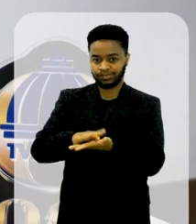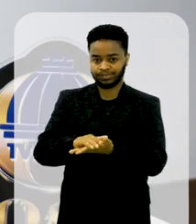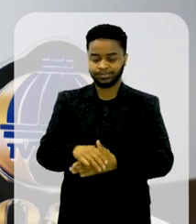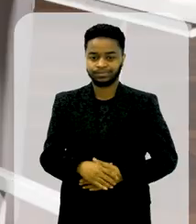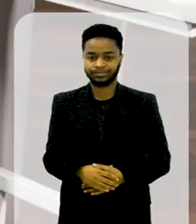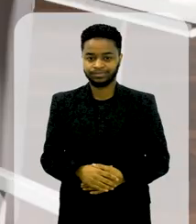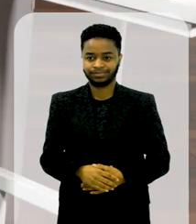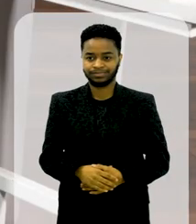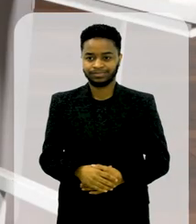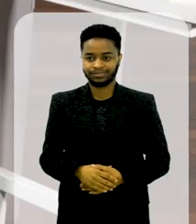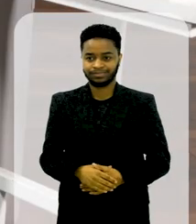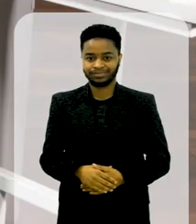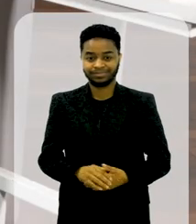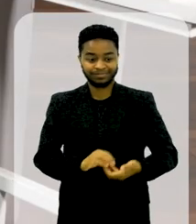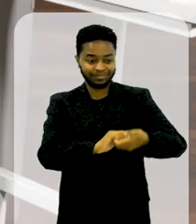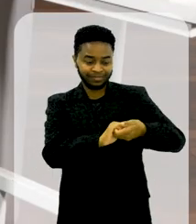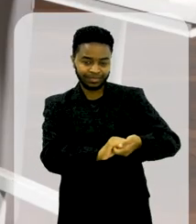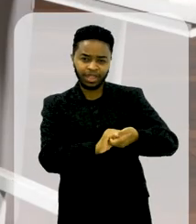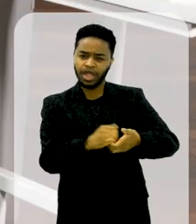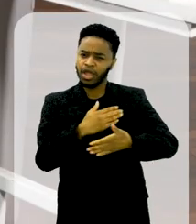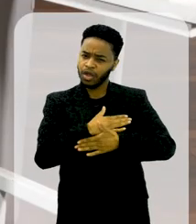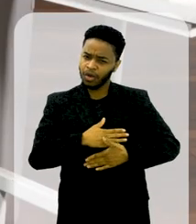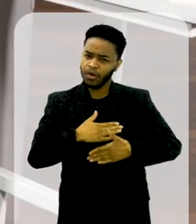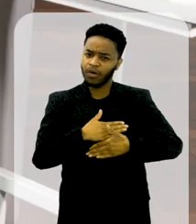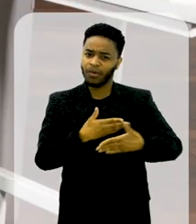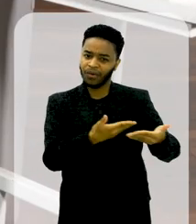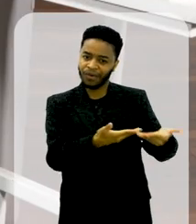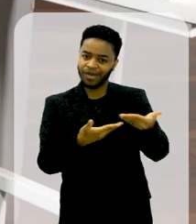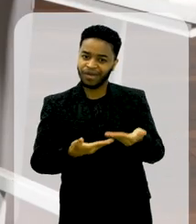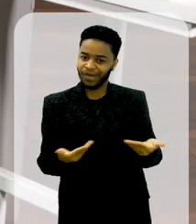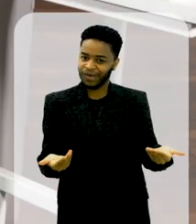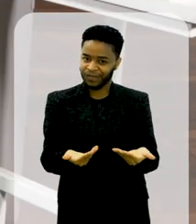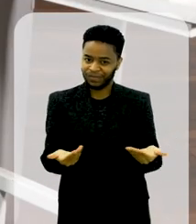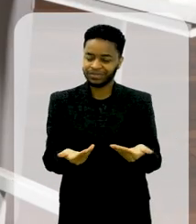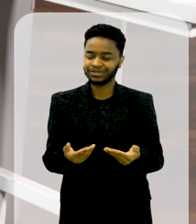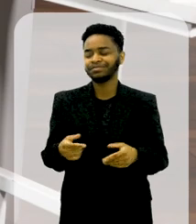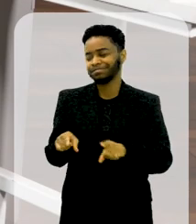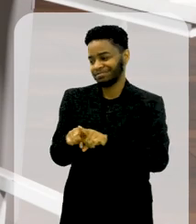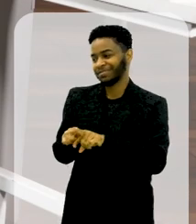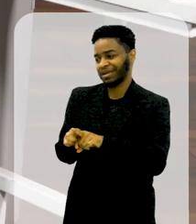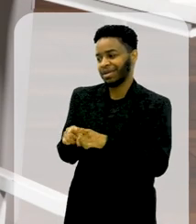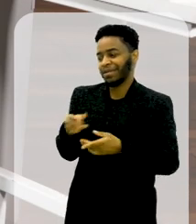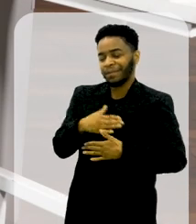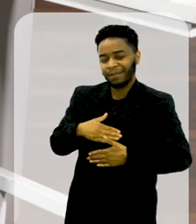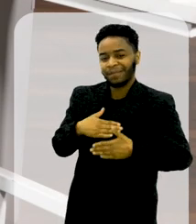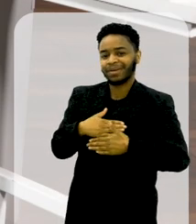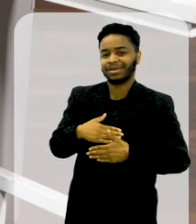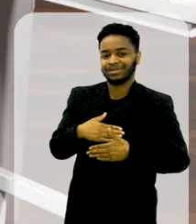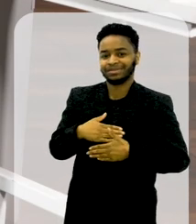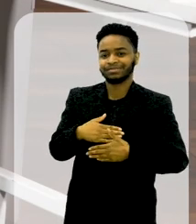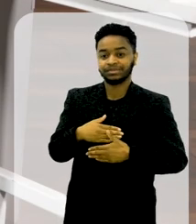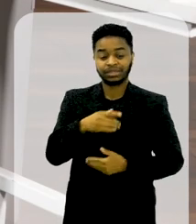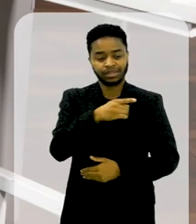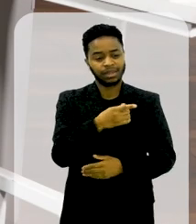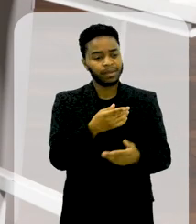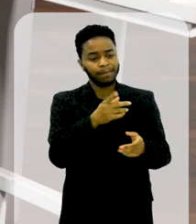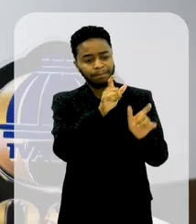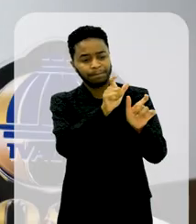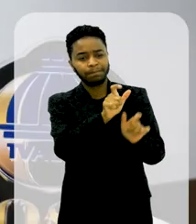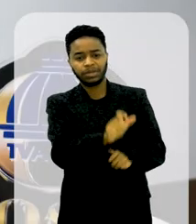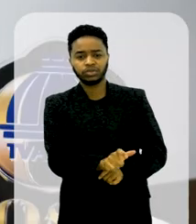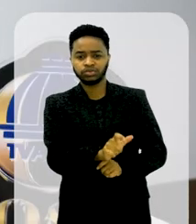Samba cmar querido uma honra muito grande ter aqui minha um prazer enorme essa essa